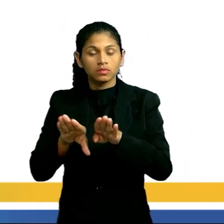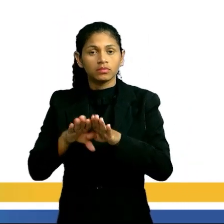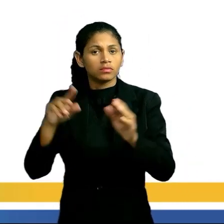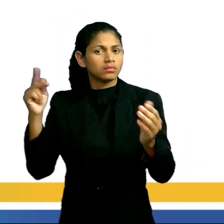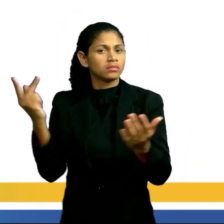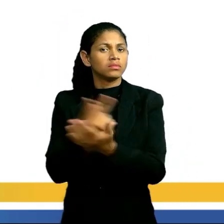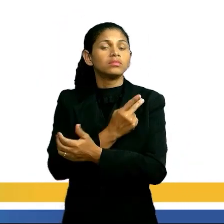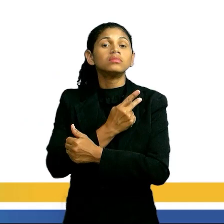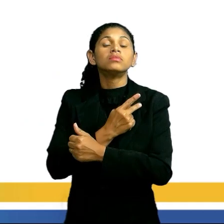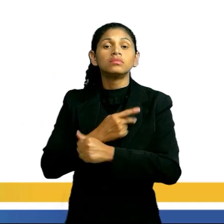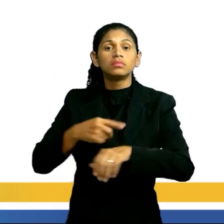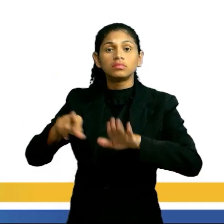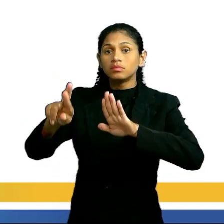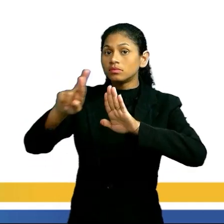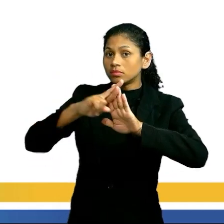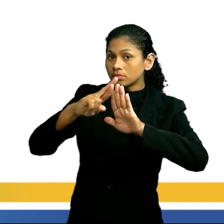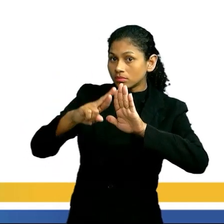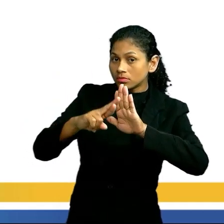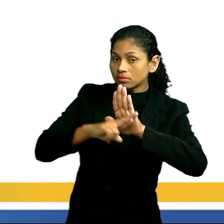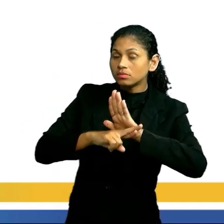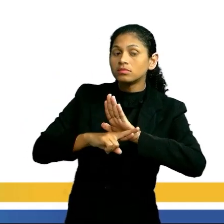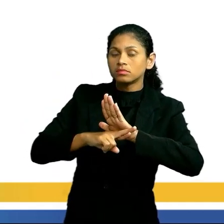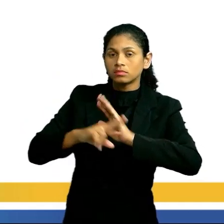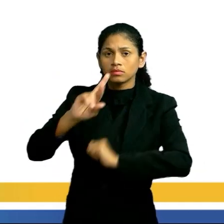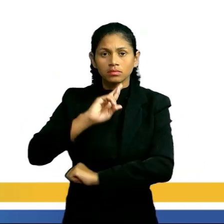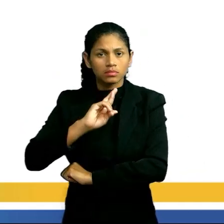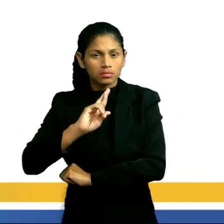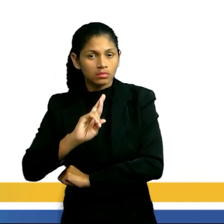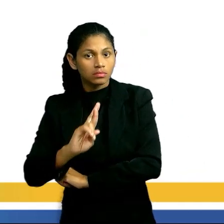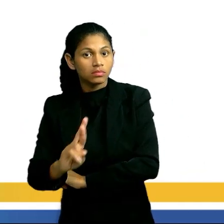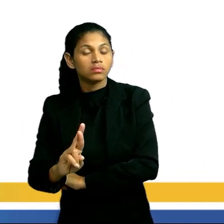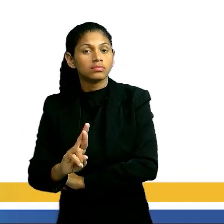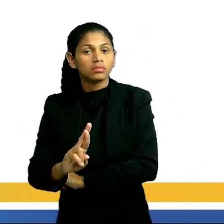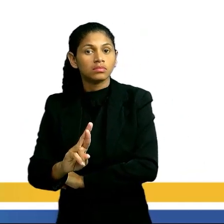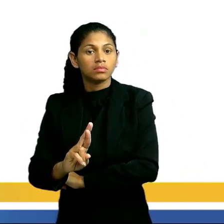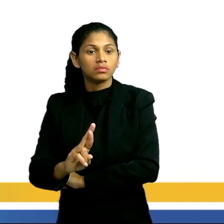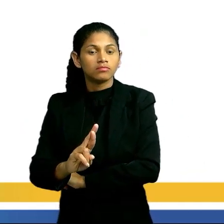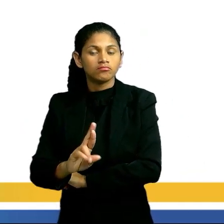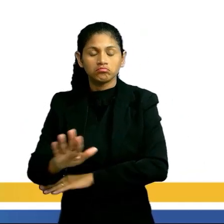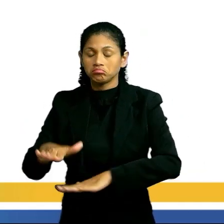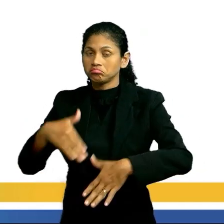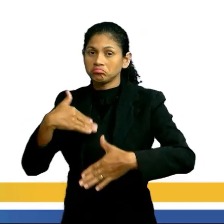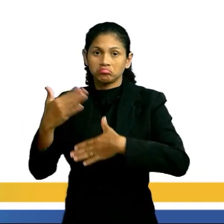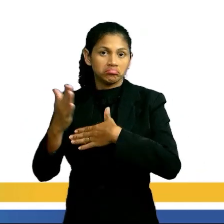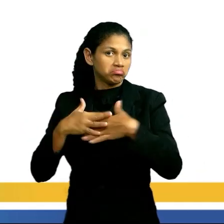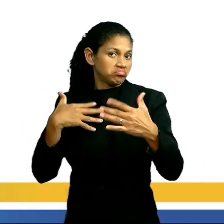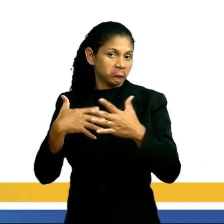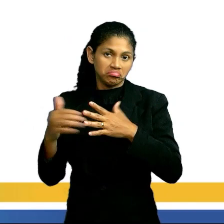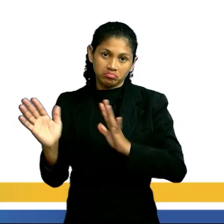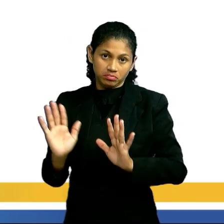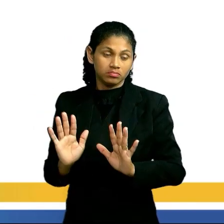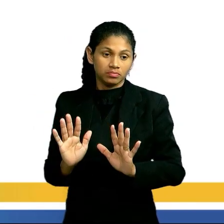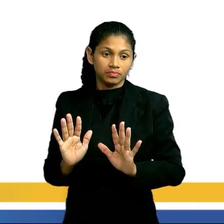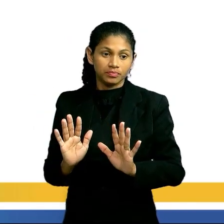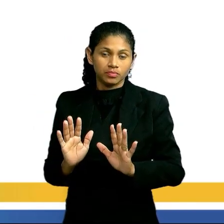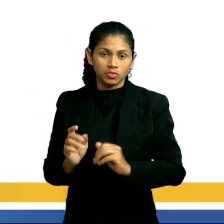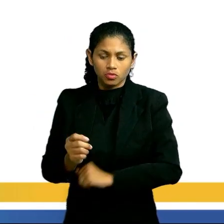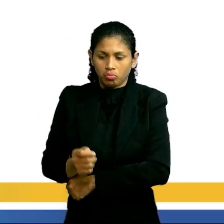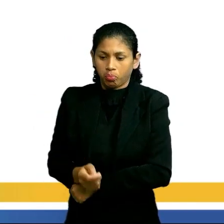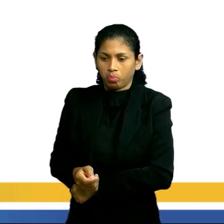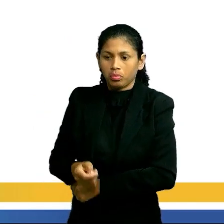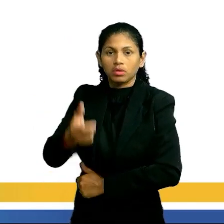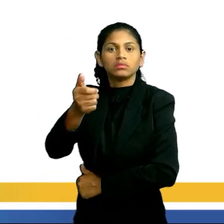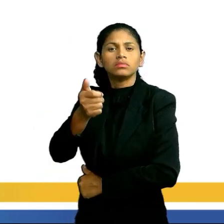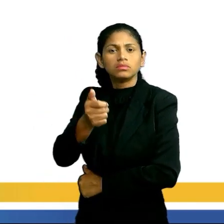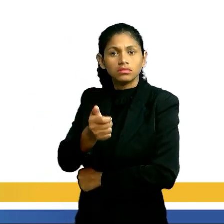eventos em que os resultados são independentes. Tipo, lançar uma moeda